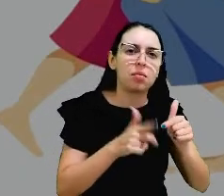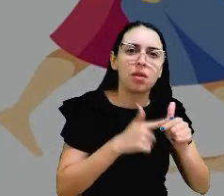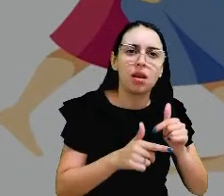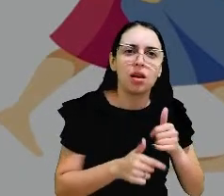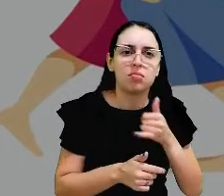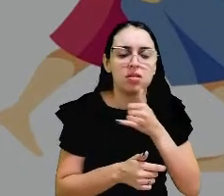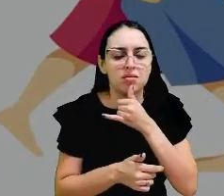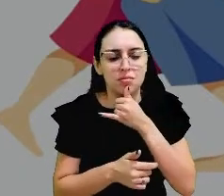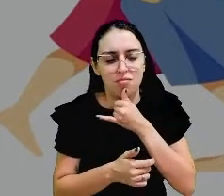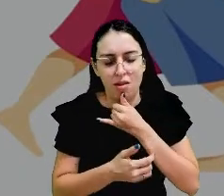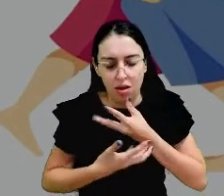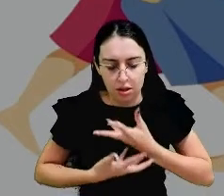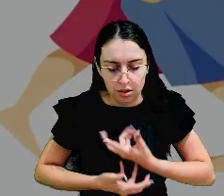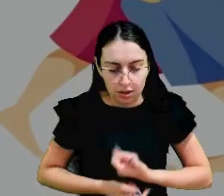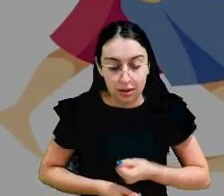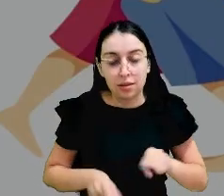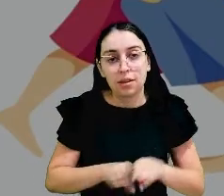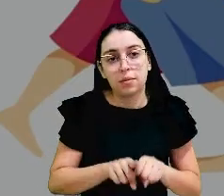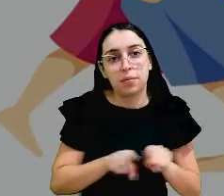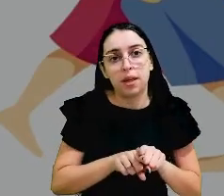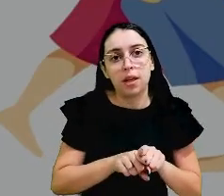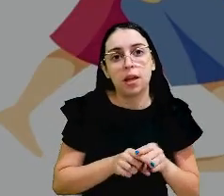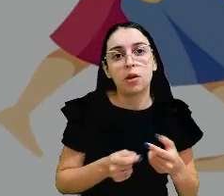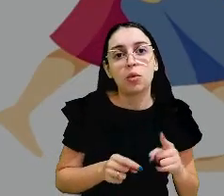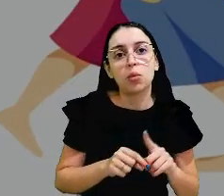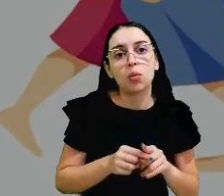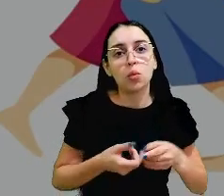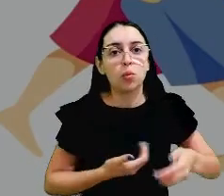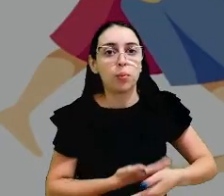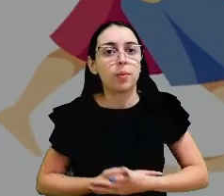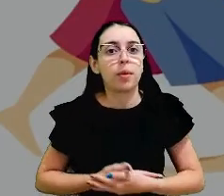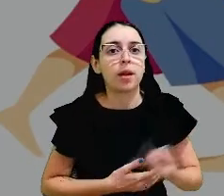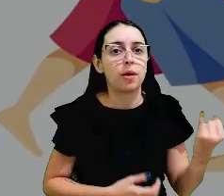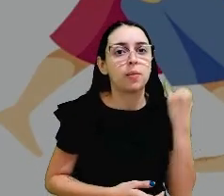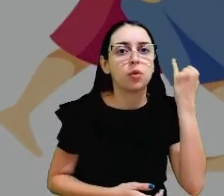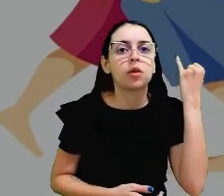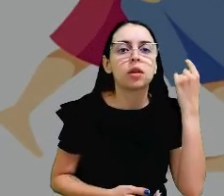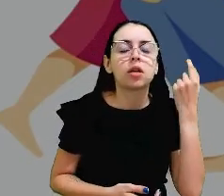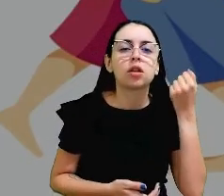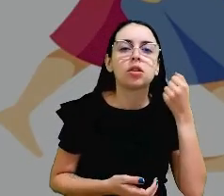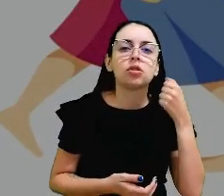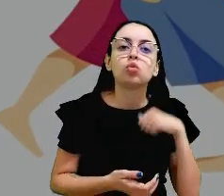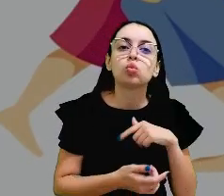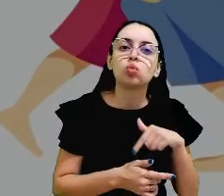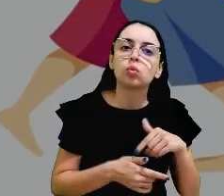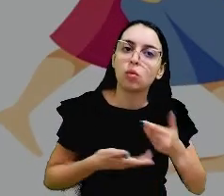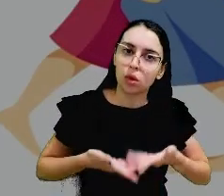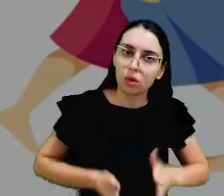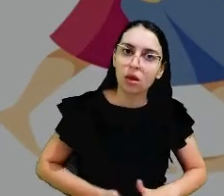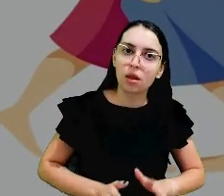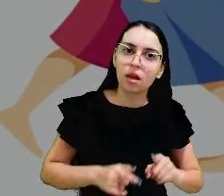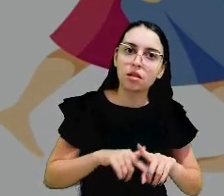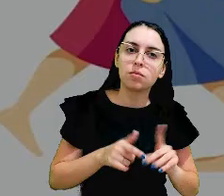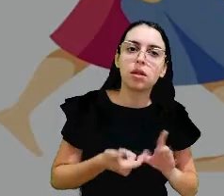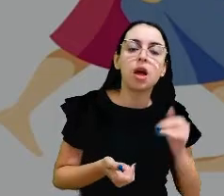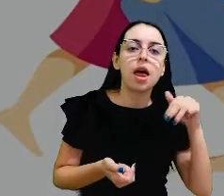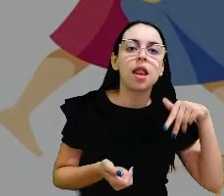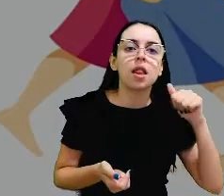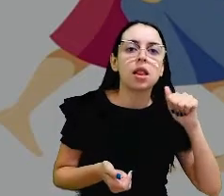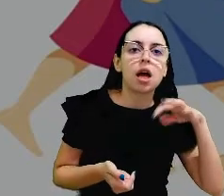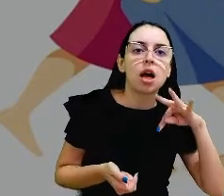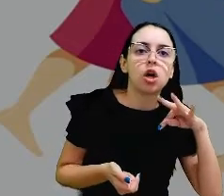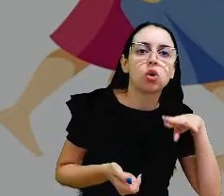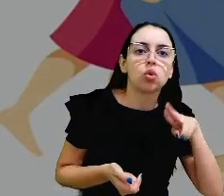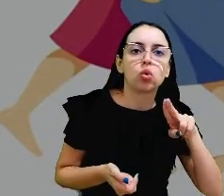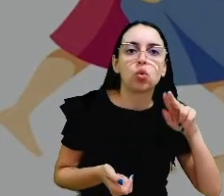a depressão, assim como para o bebê é mais importante a entrada num trabalho de parto natural,